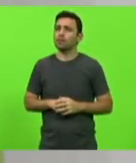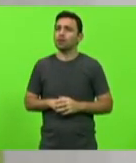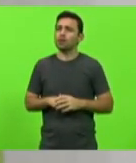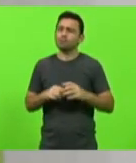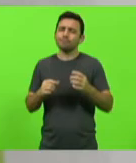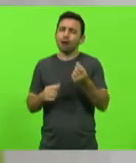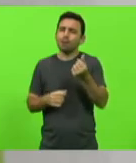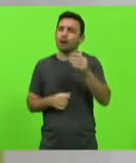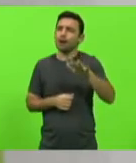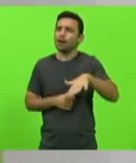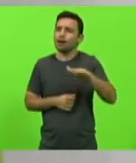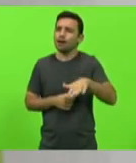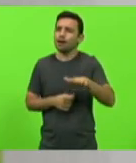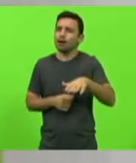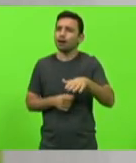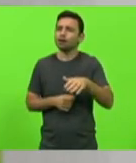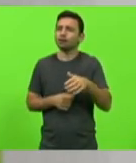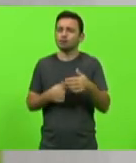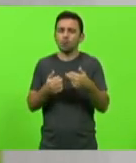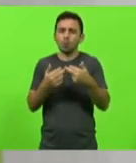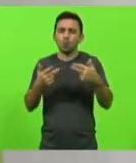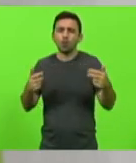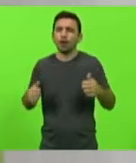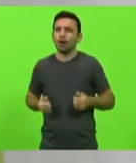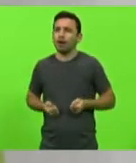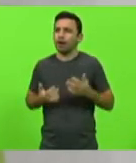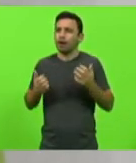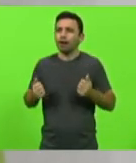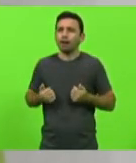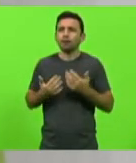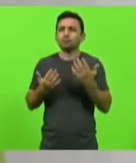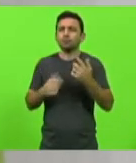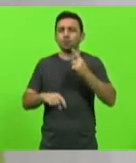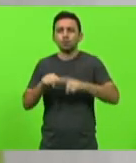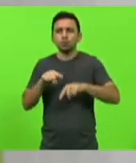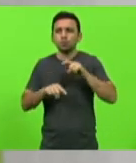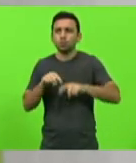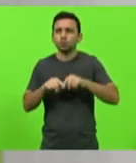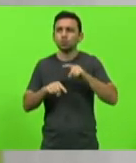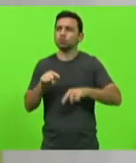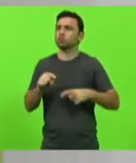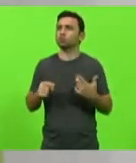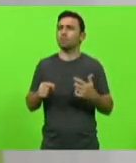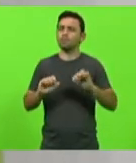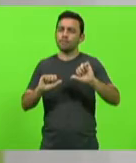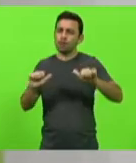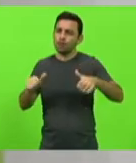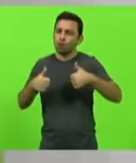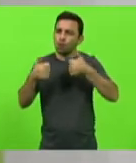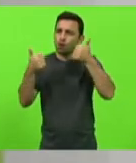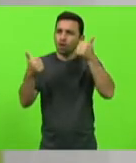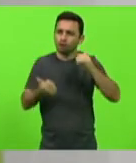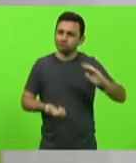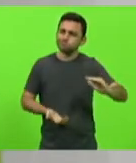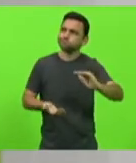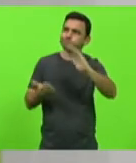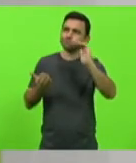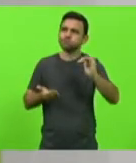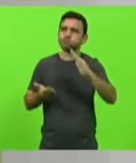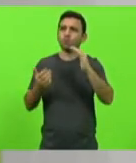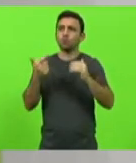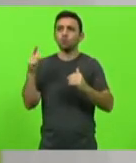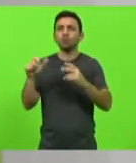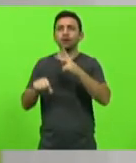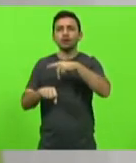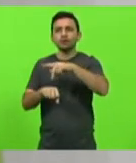baratear os custos dos nossos produtos, melhorar as exportações. Então,